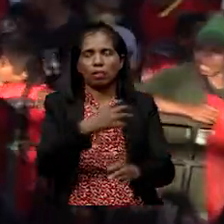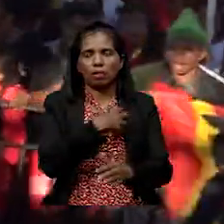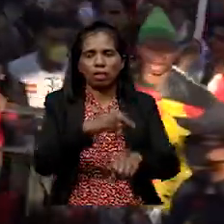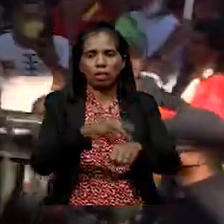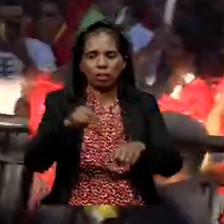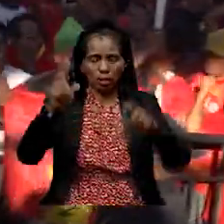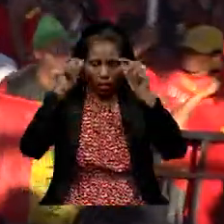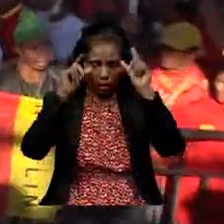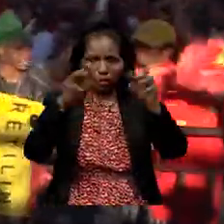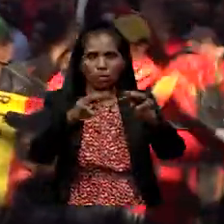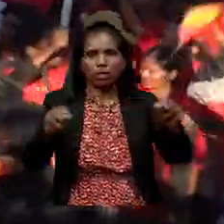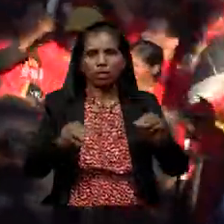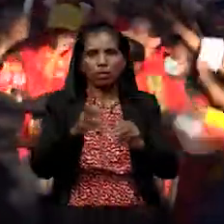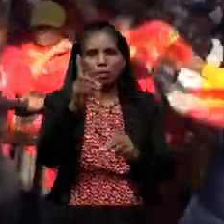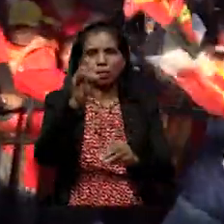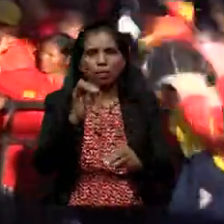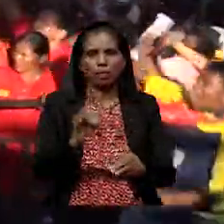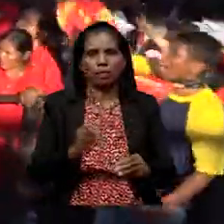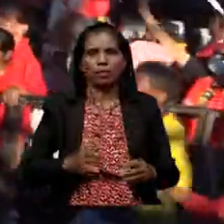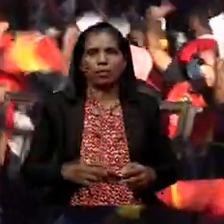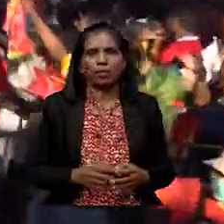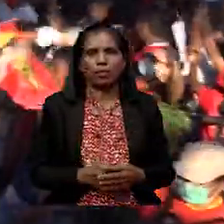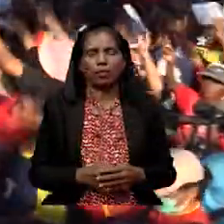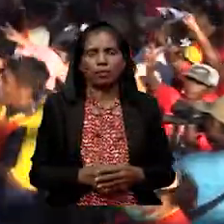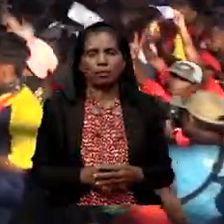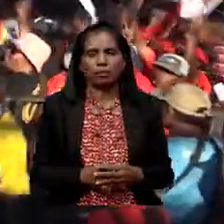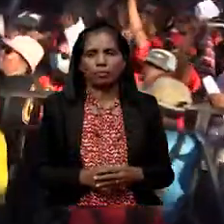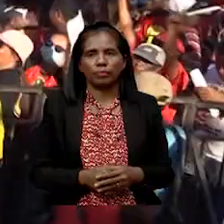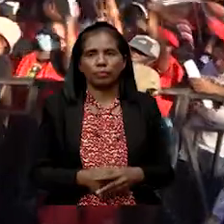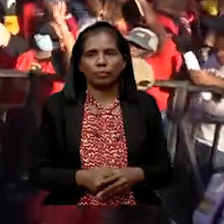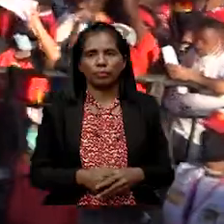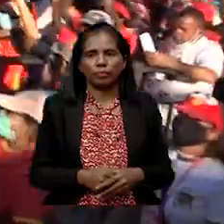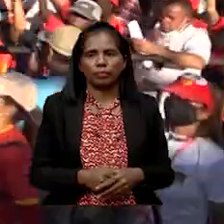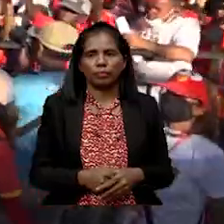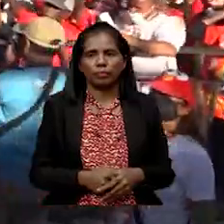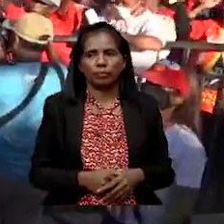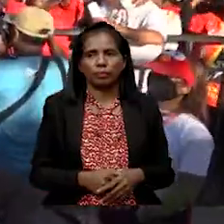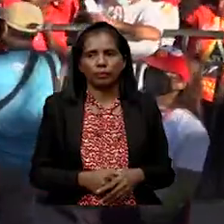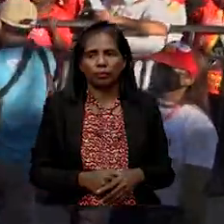Timor-Leste, município de Lim. Agostinho da Costa, bem-vindo a Simenes, GMN.